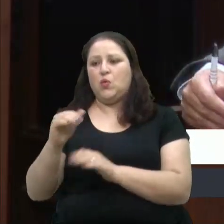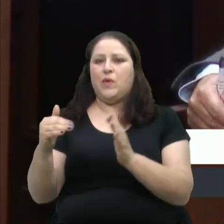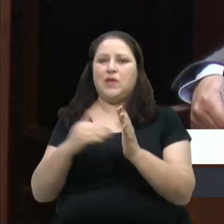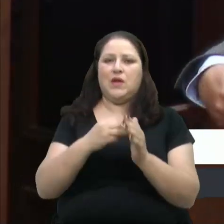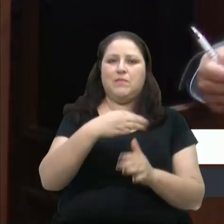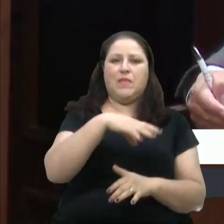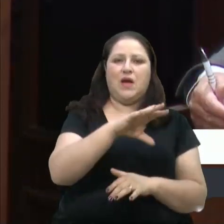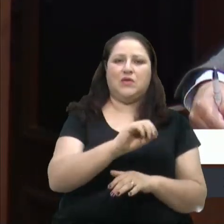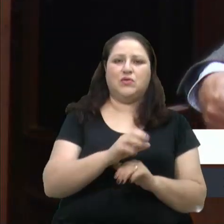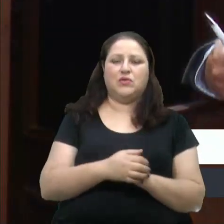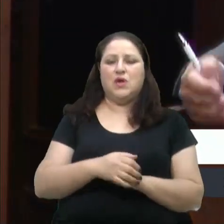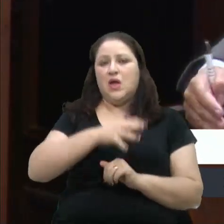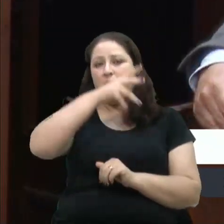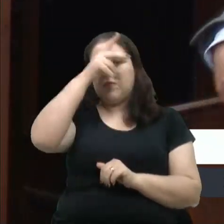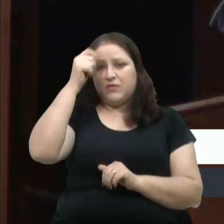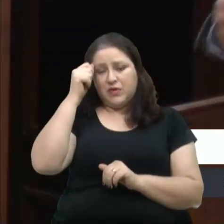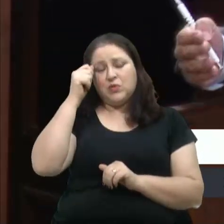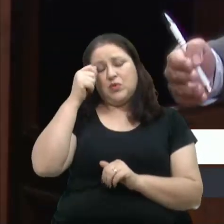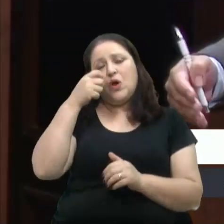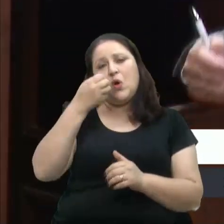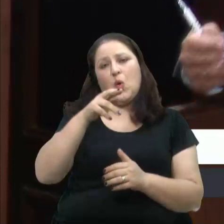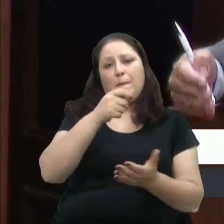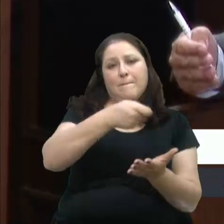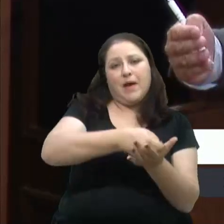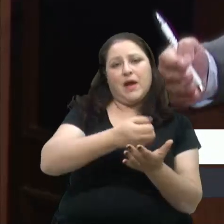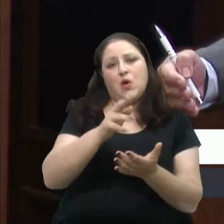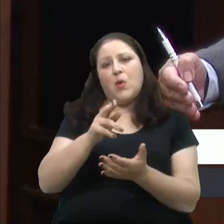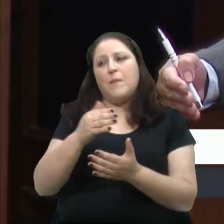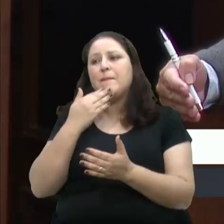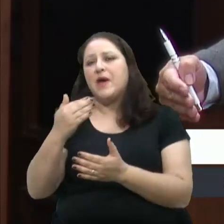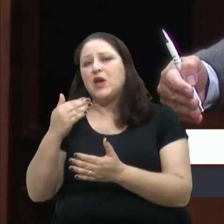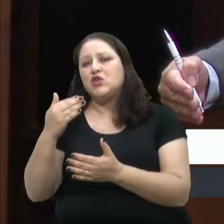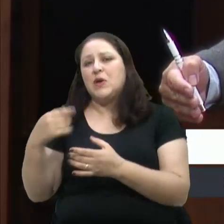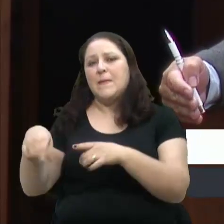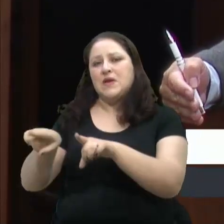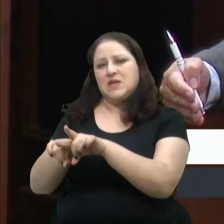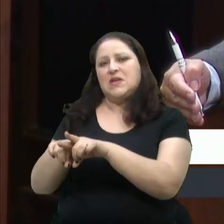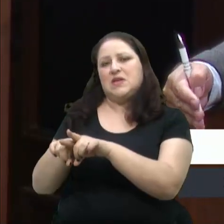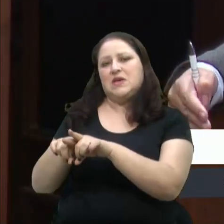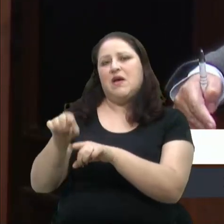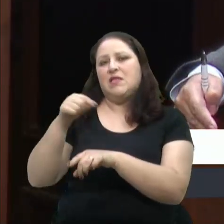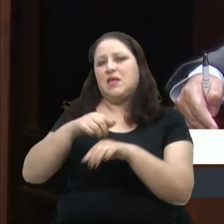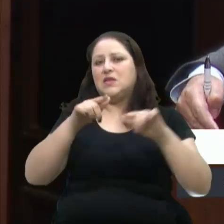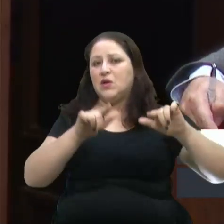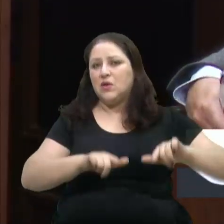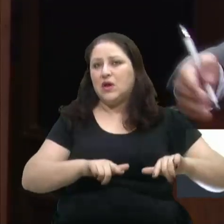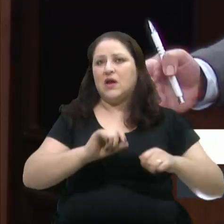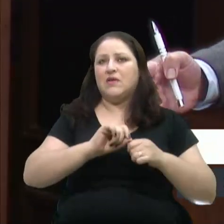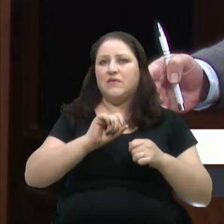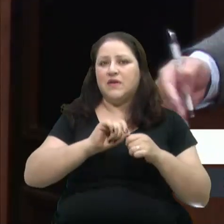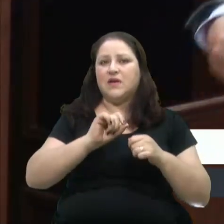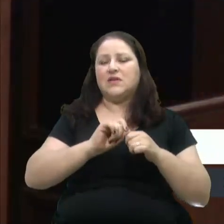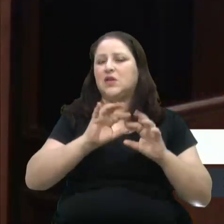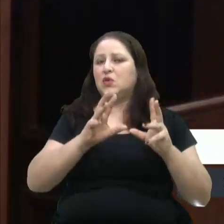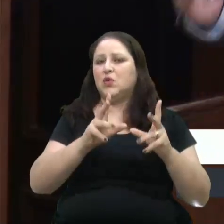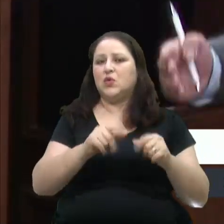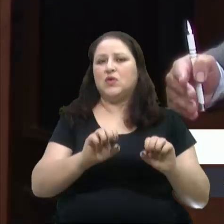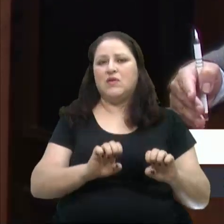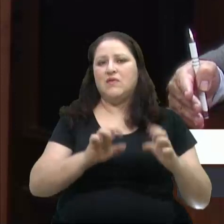que a prefeitura Bank o busque parcerias para que seja feito nesse local todos os eventos